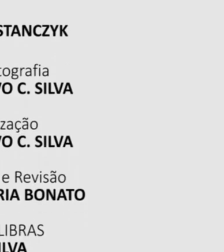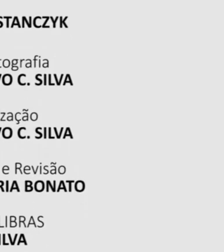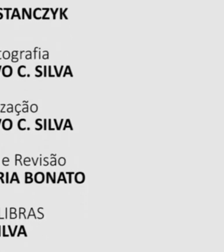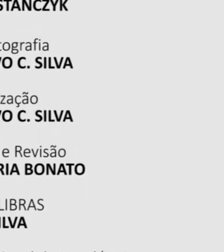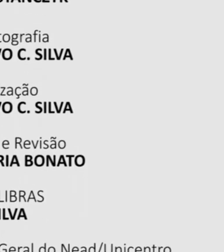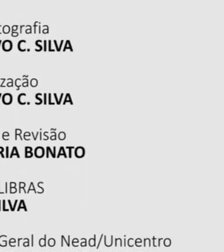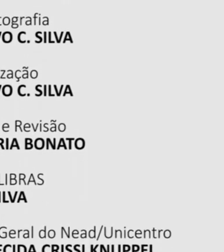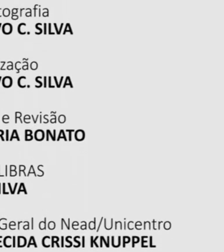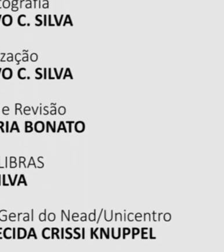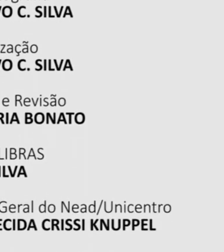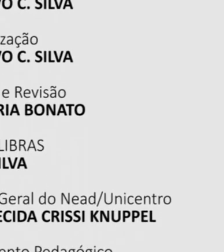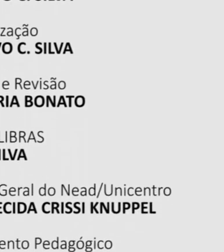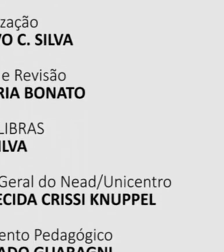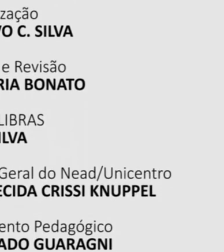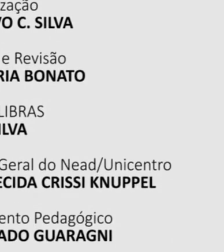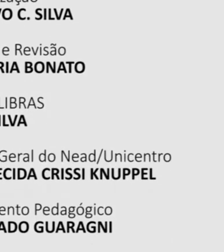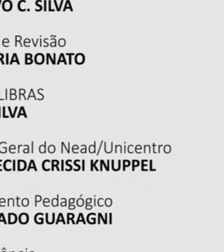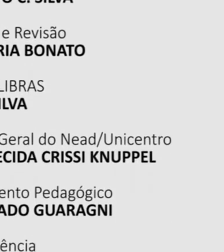Música